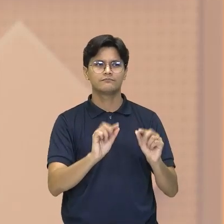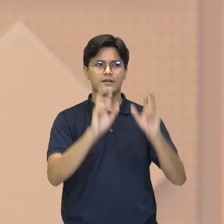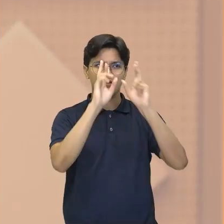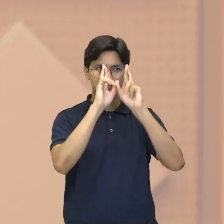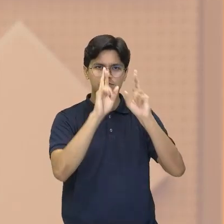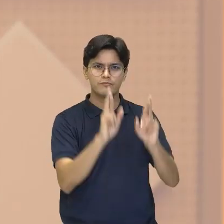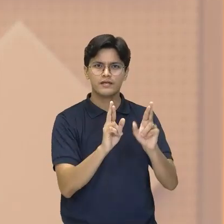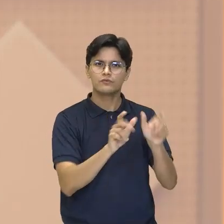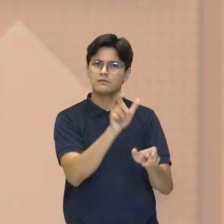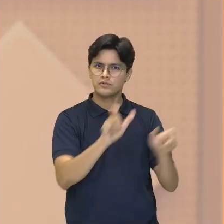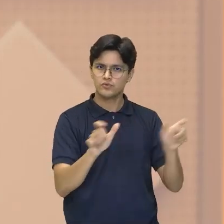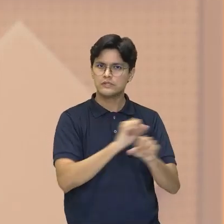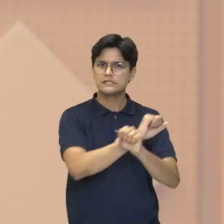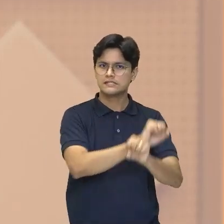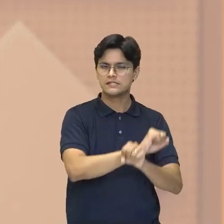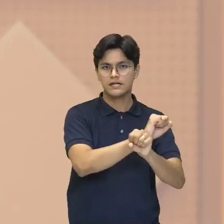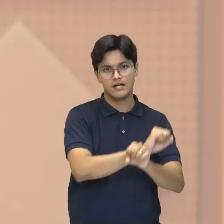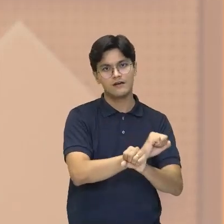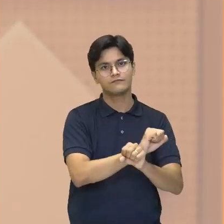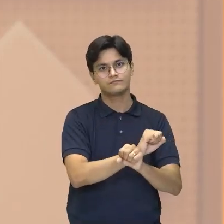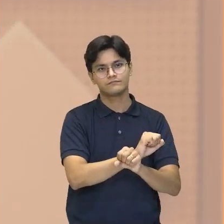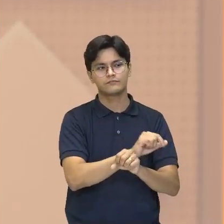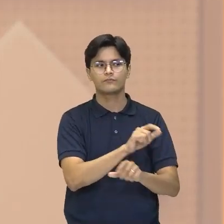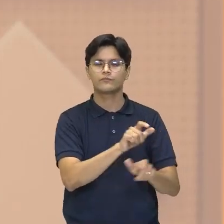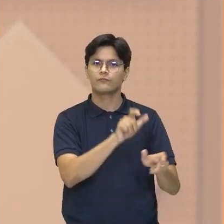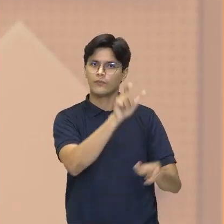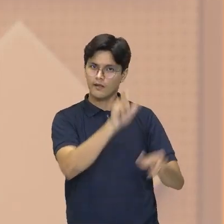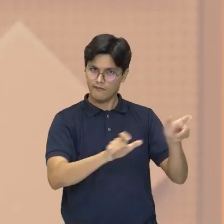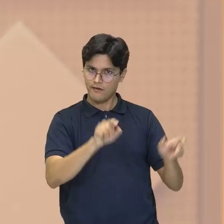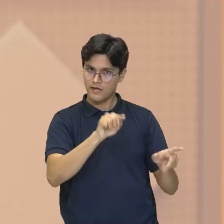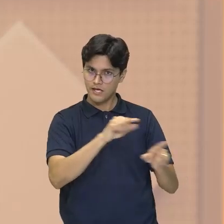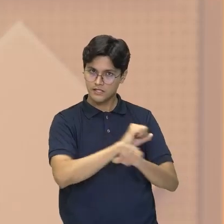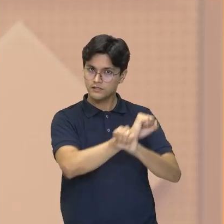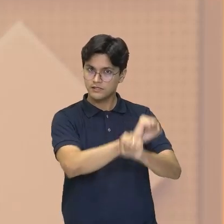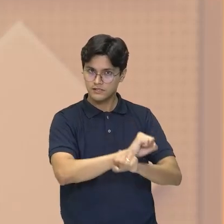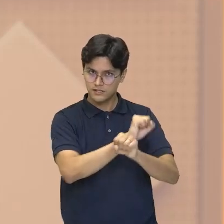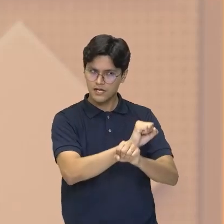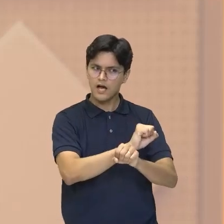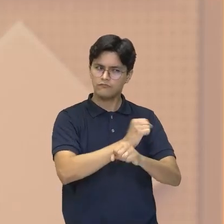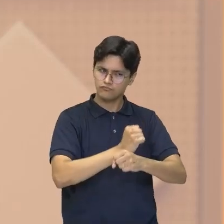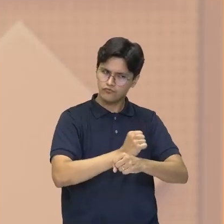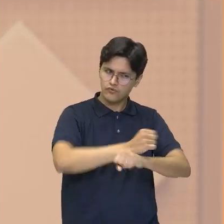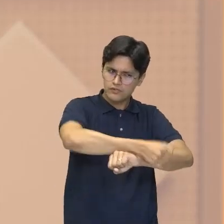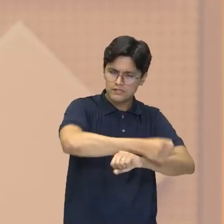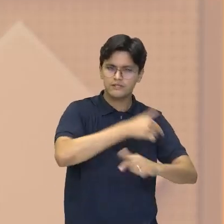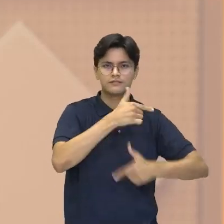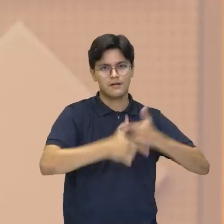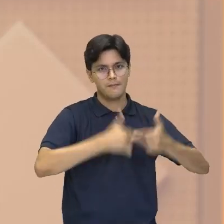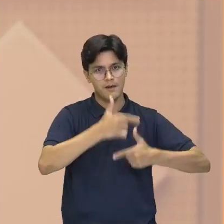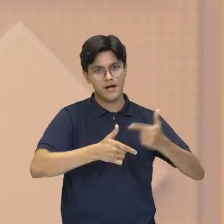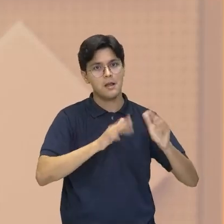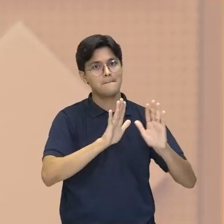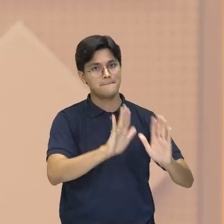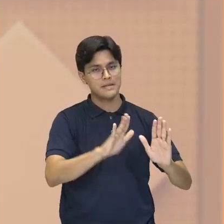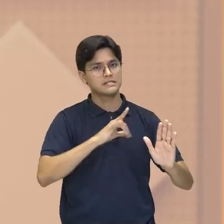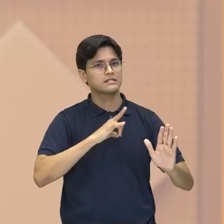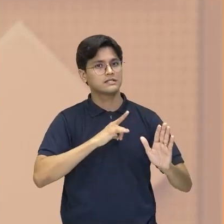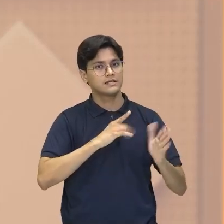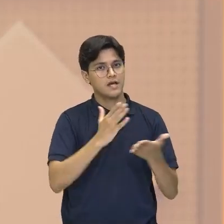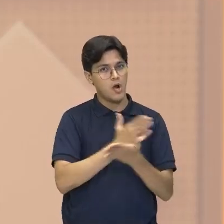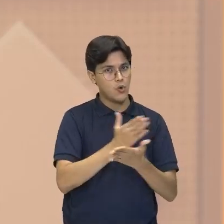naquela condição. Apesar de eles estarem naquele trabalho forçado, eles tinham ainda